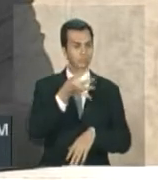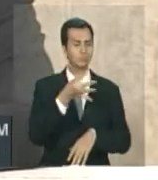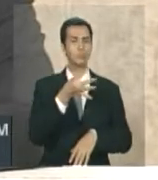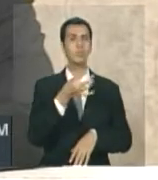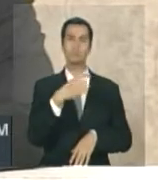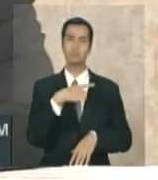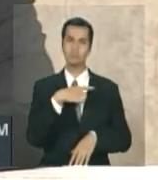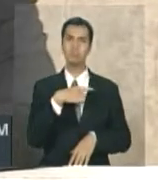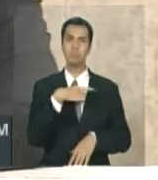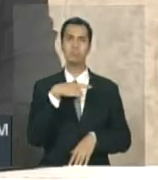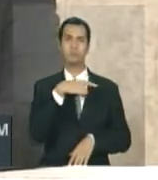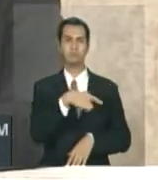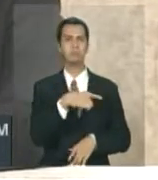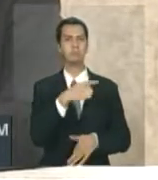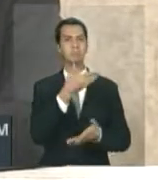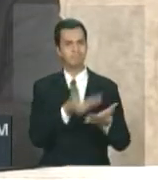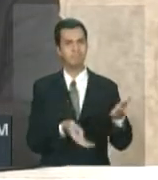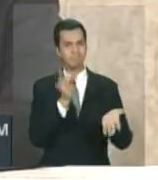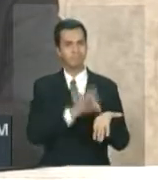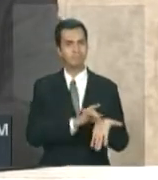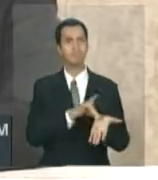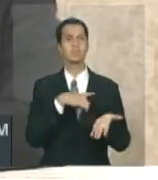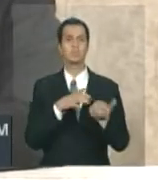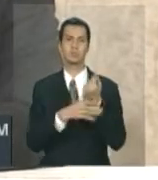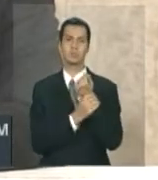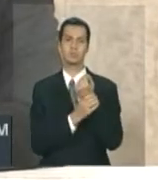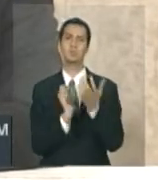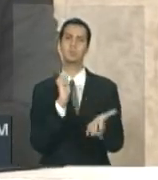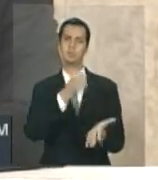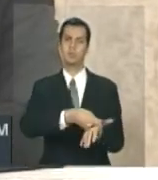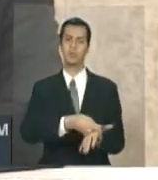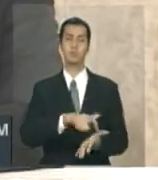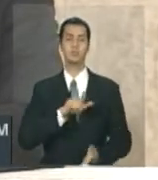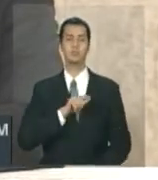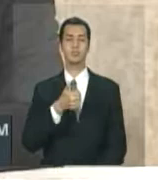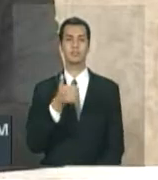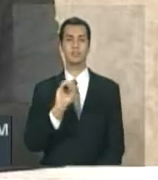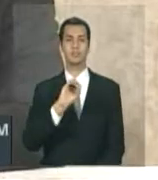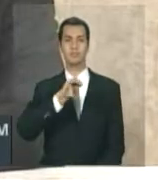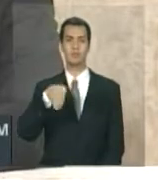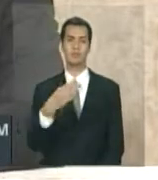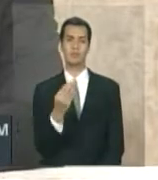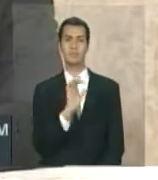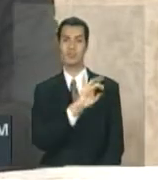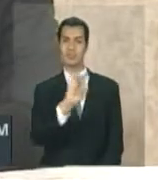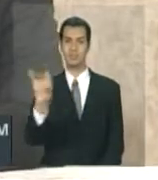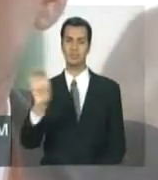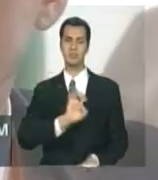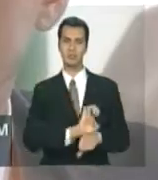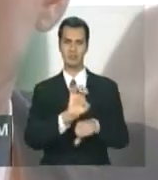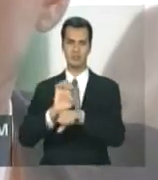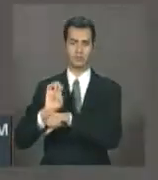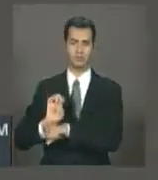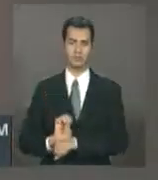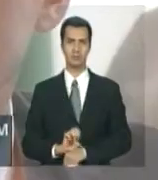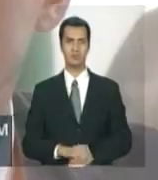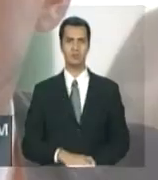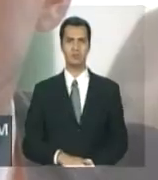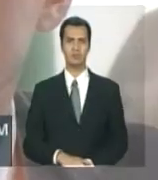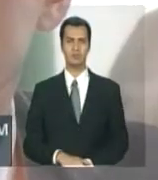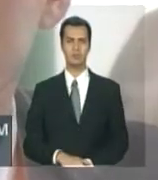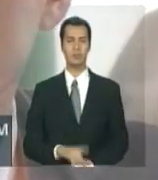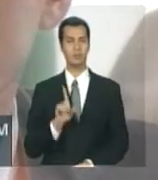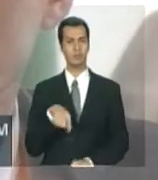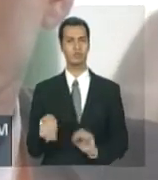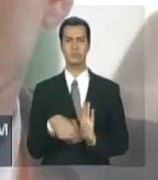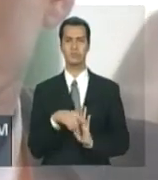mil notificações. Os 10 milhões para cada estado dizem respeito exclusivamente à defesa